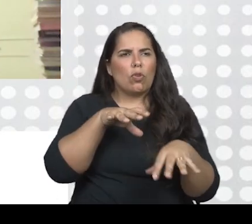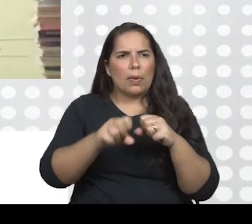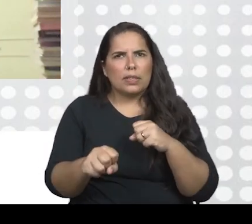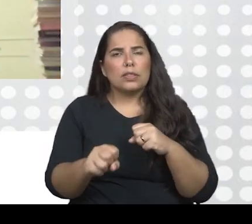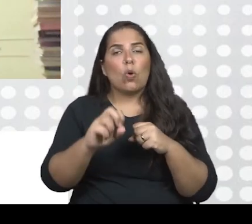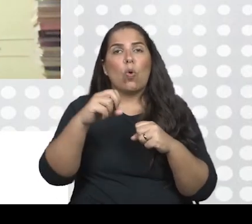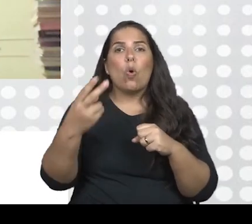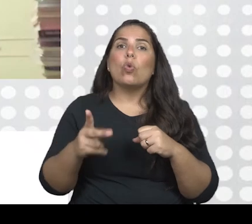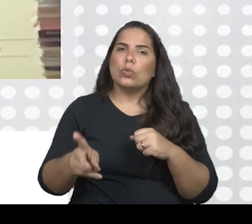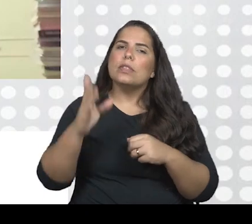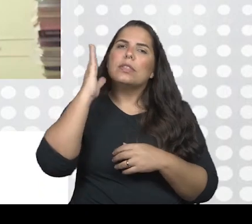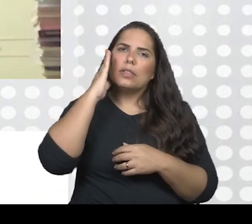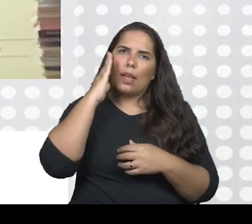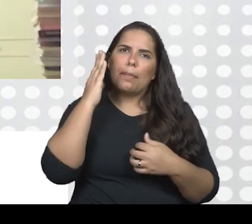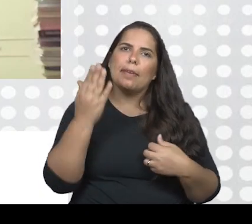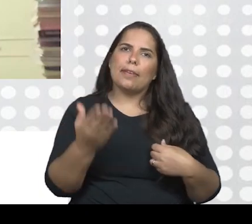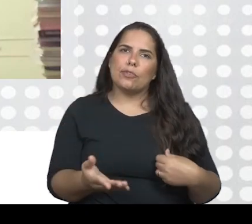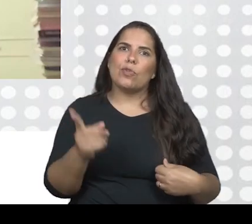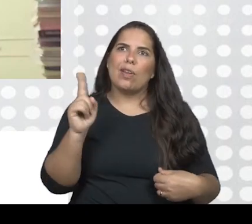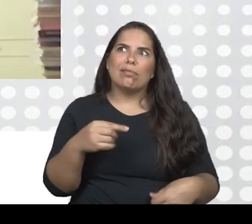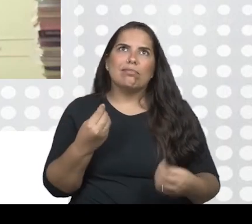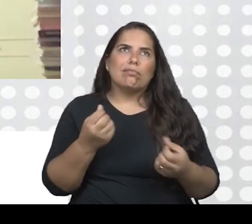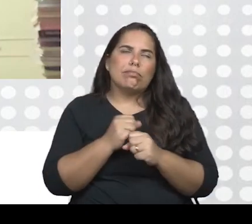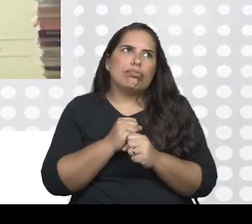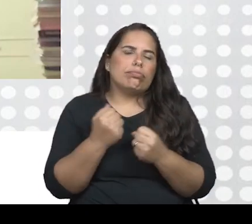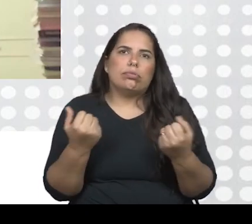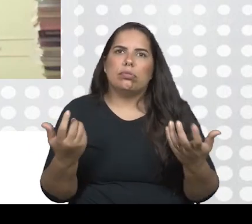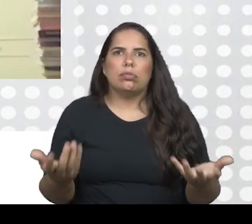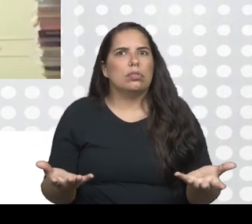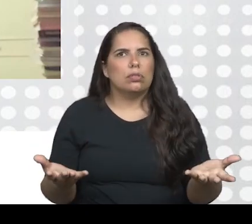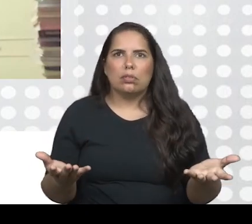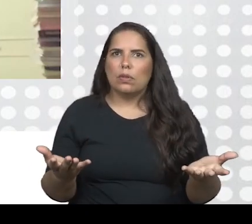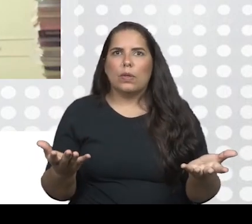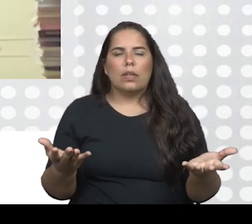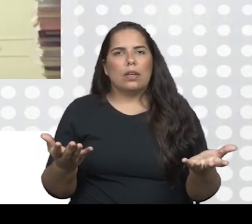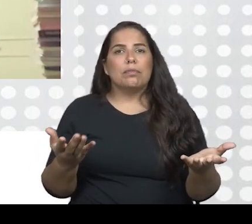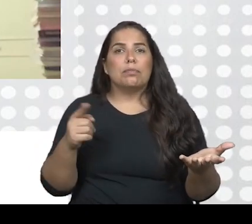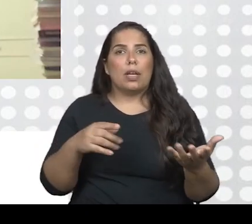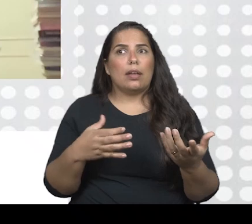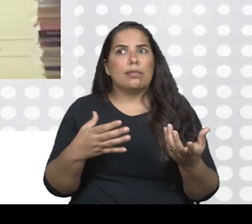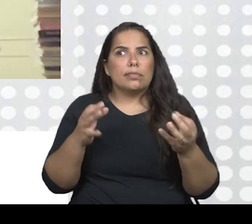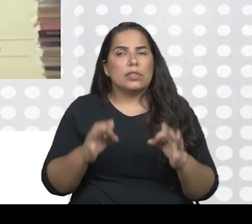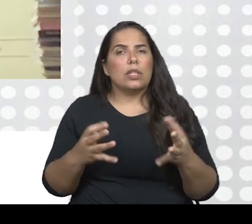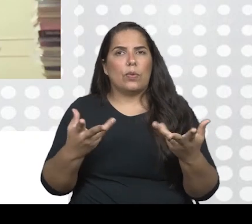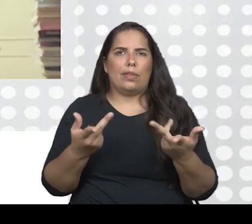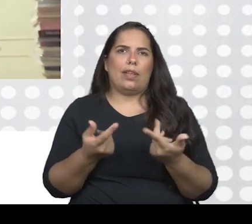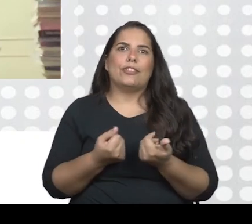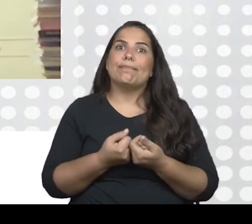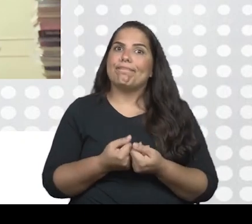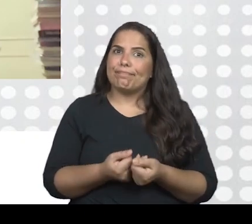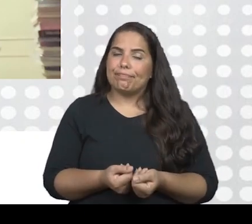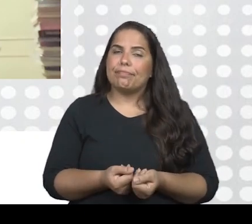formação inicial ou continuada, sabe que isso é inviável para garantir a qualidade,